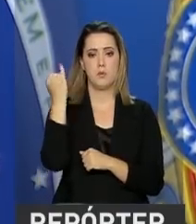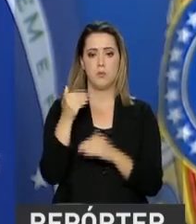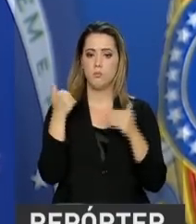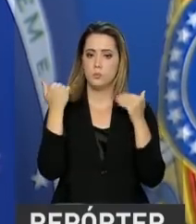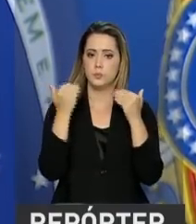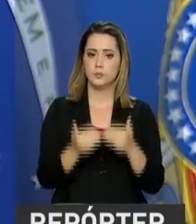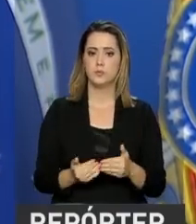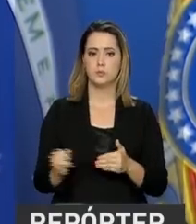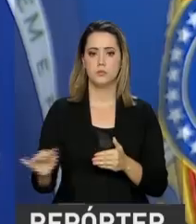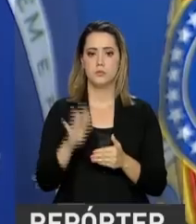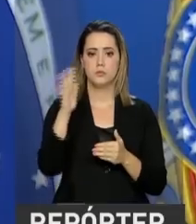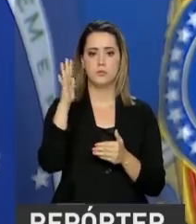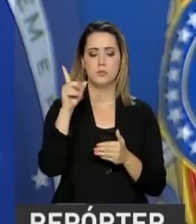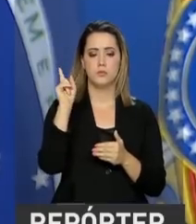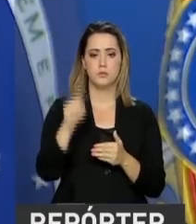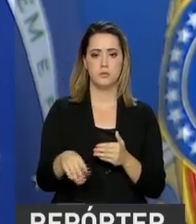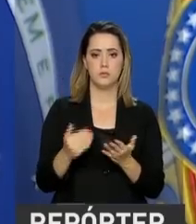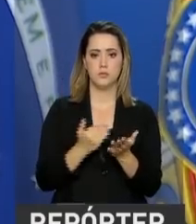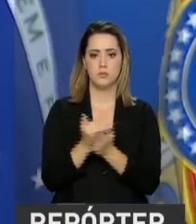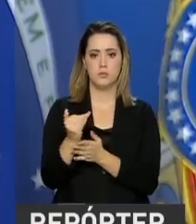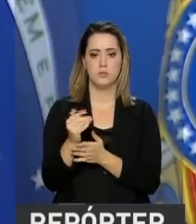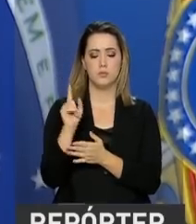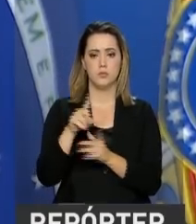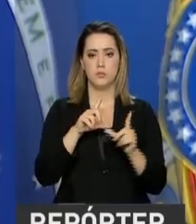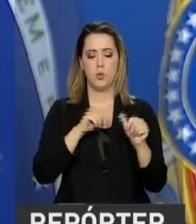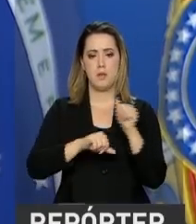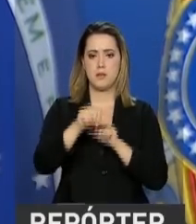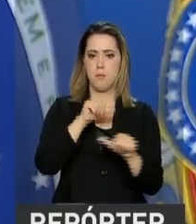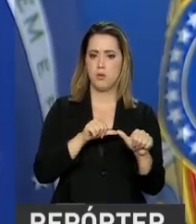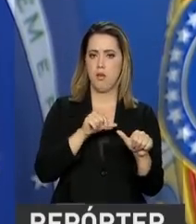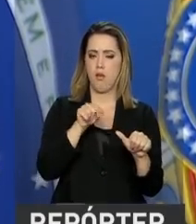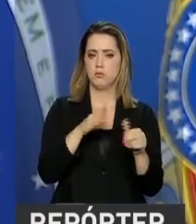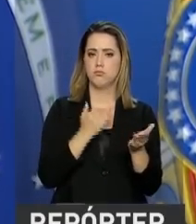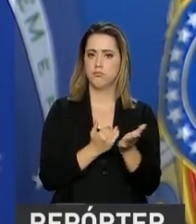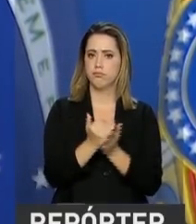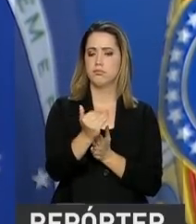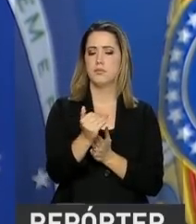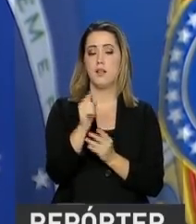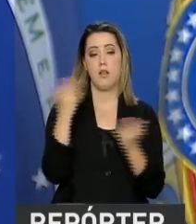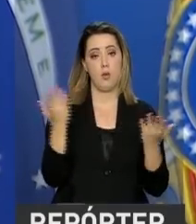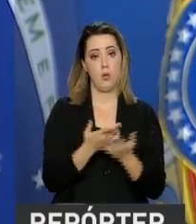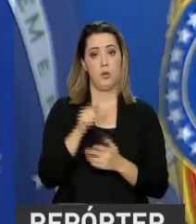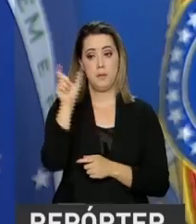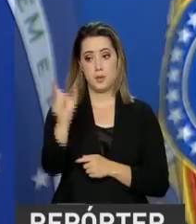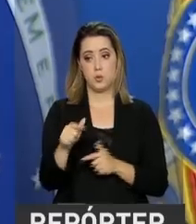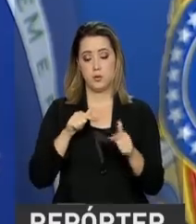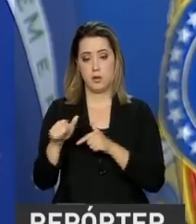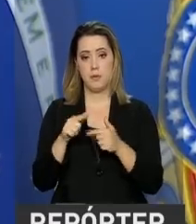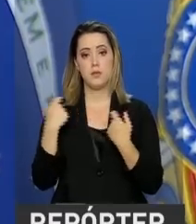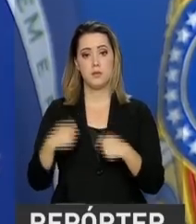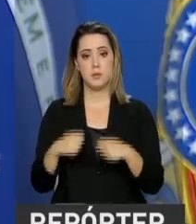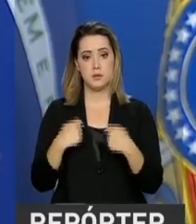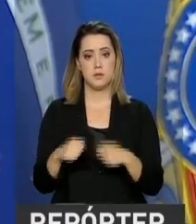frente à inflação eh começa a reverter esse processo e o trabalhador que é quem